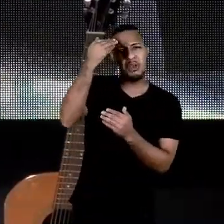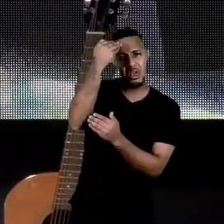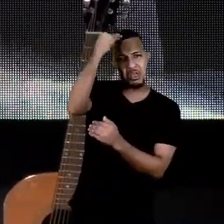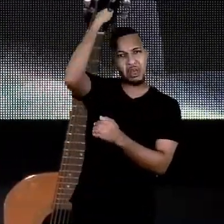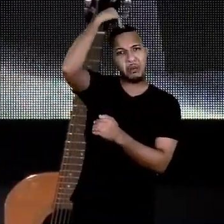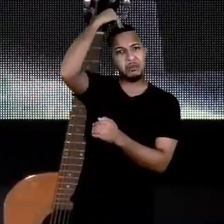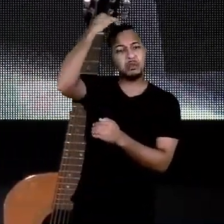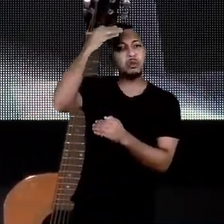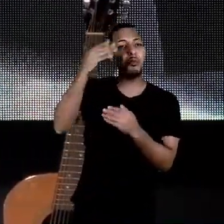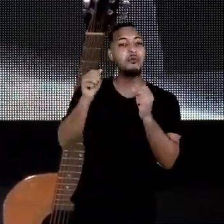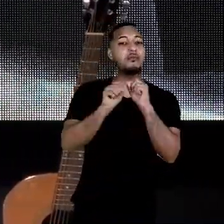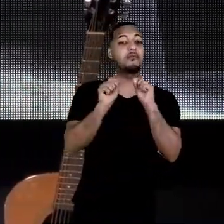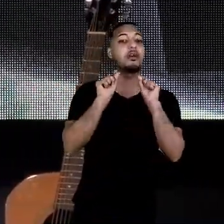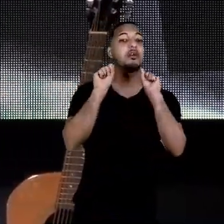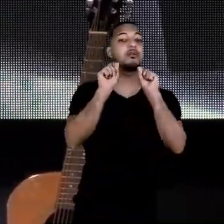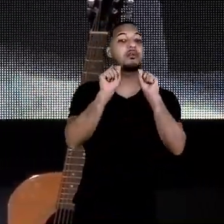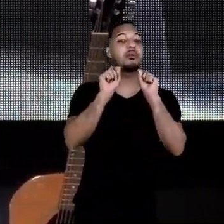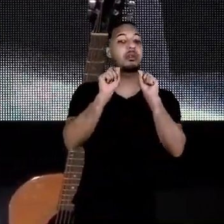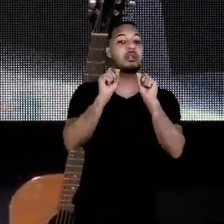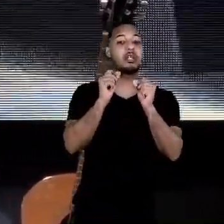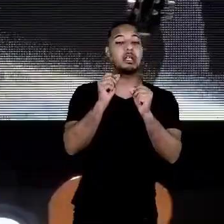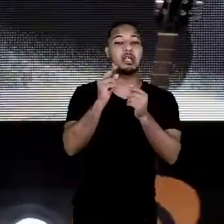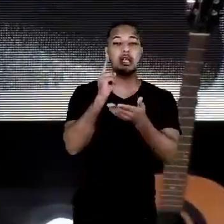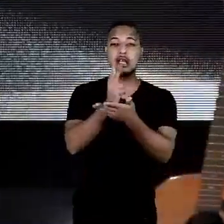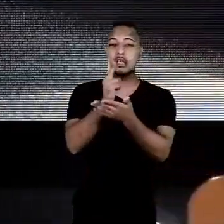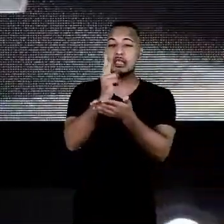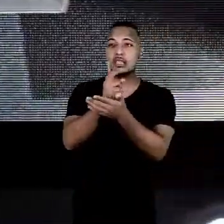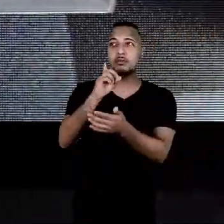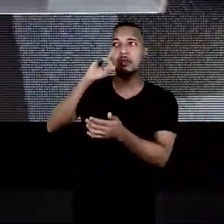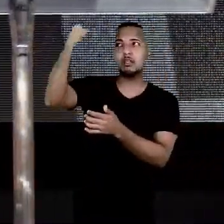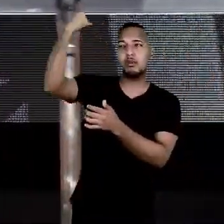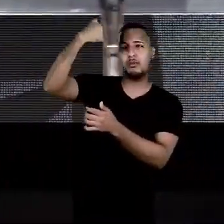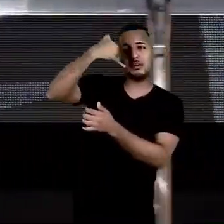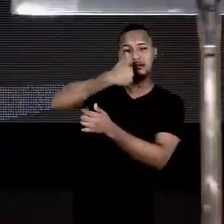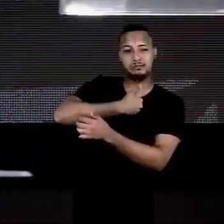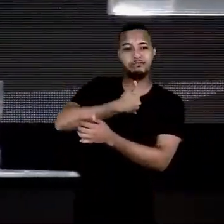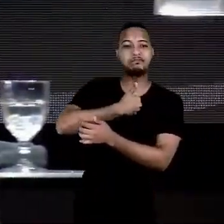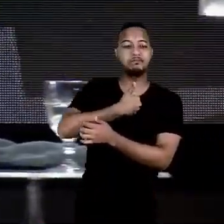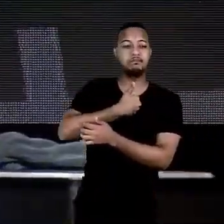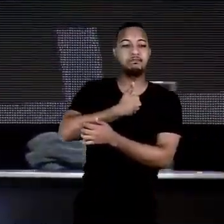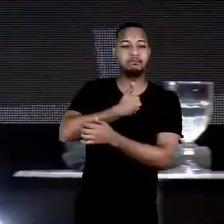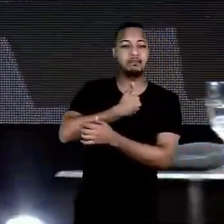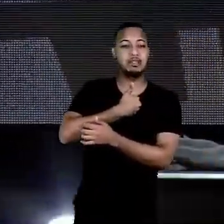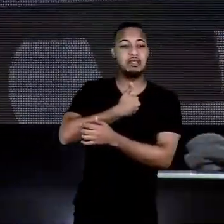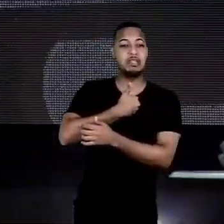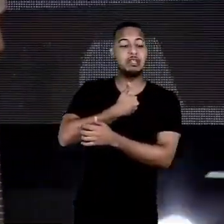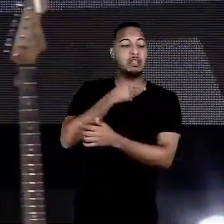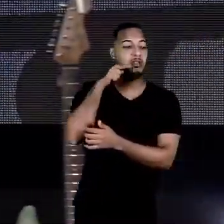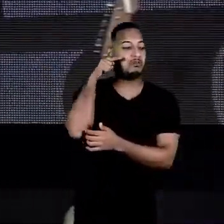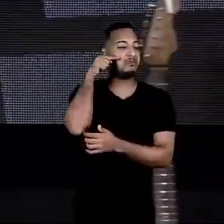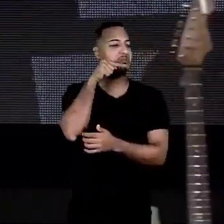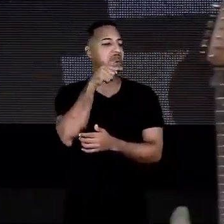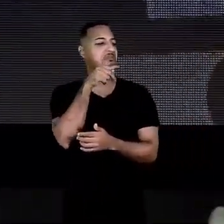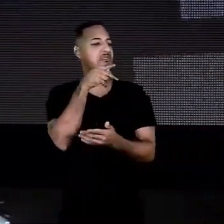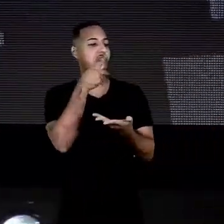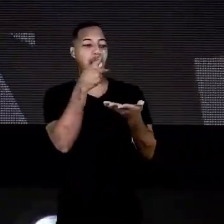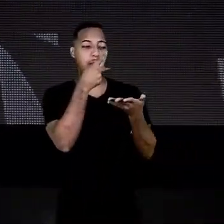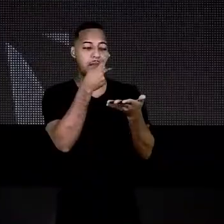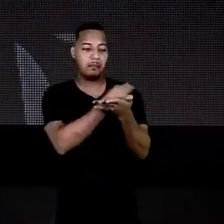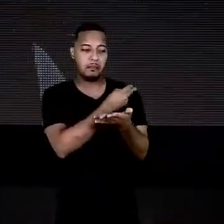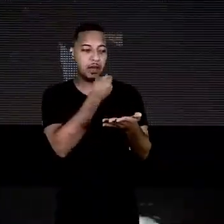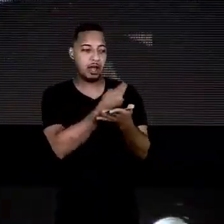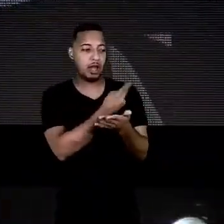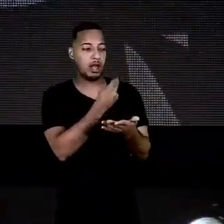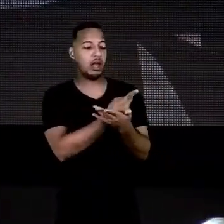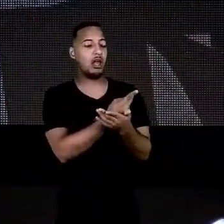Todas as vezes que Deus falar na sua consciência ou te questionar sobre algo que você está prestes a fazer, é